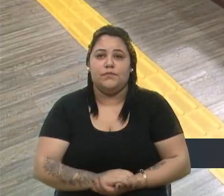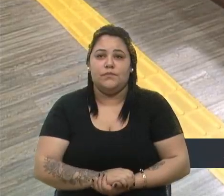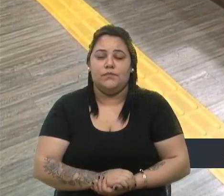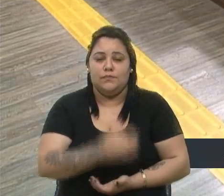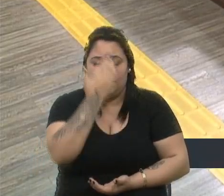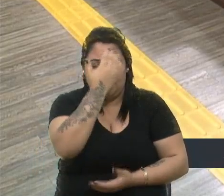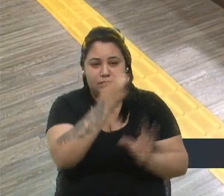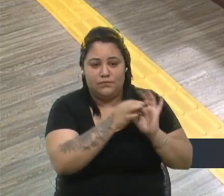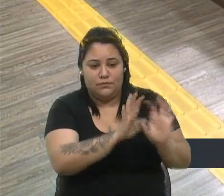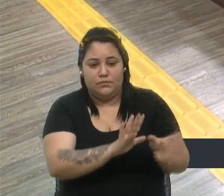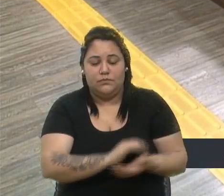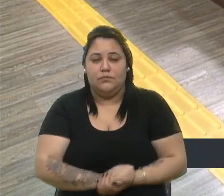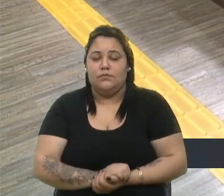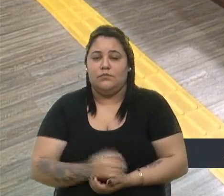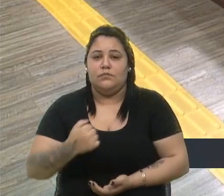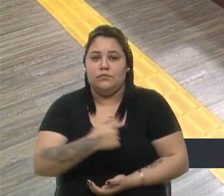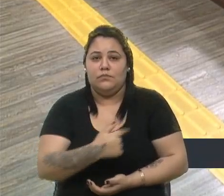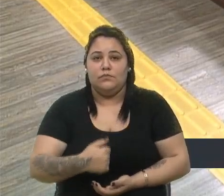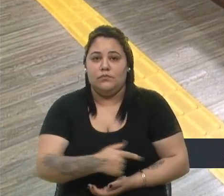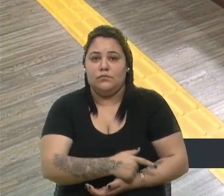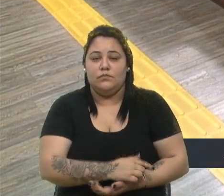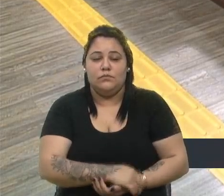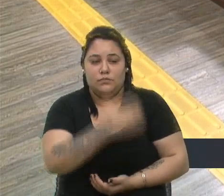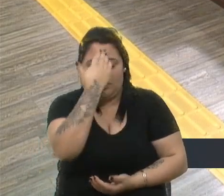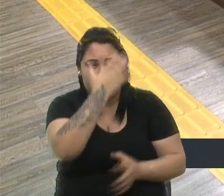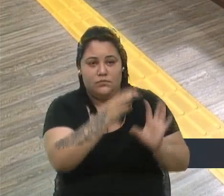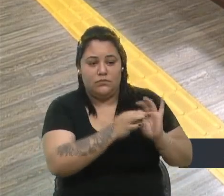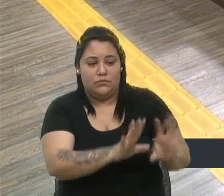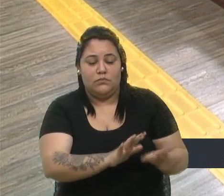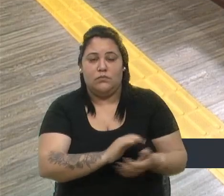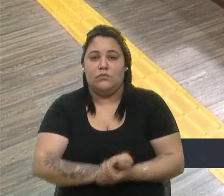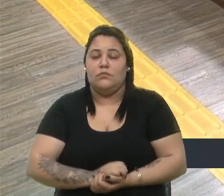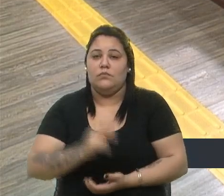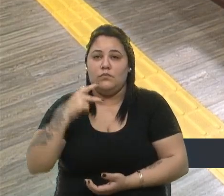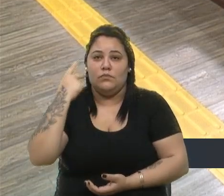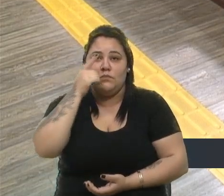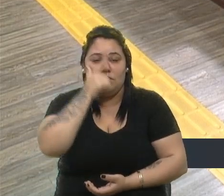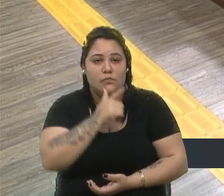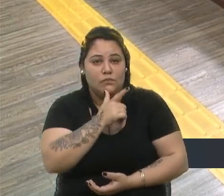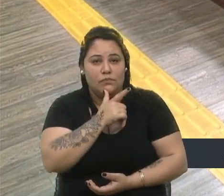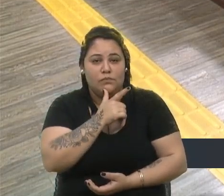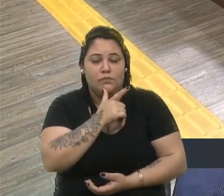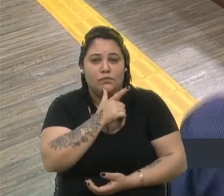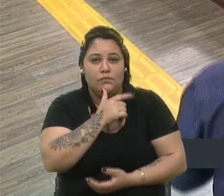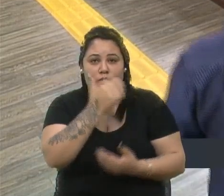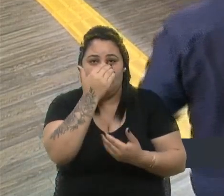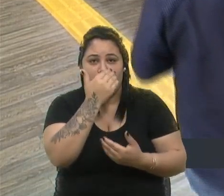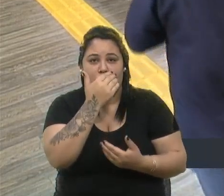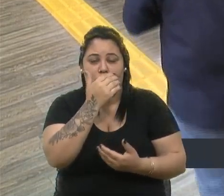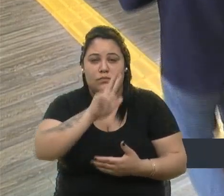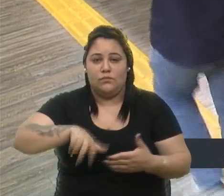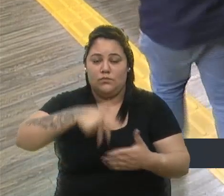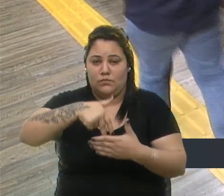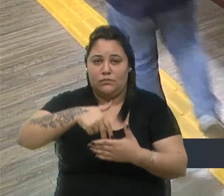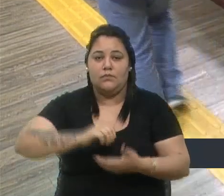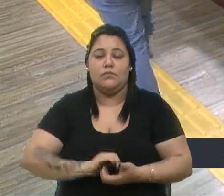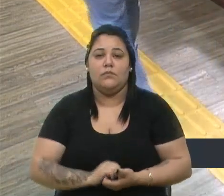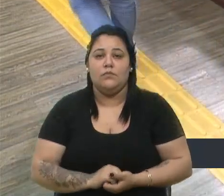Agradece, abre mão. Vereador Zanquim. Agradece, abre mão. Vereador Lucas Carinato, com a